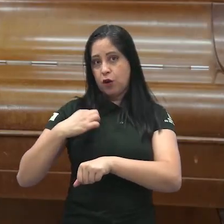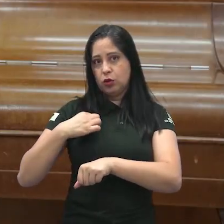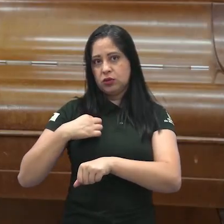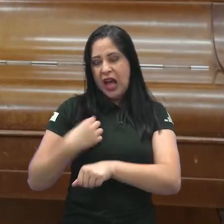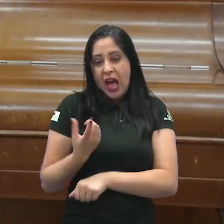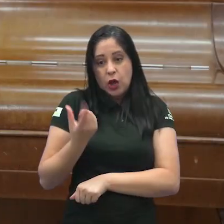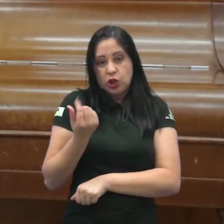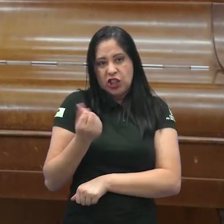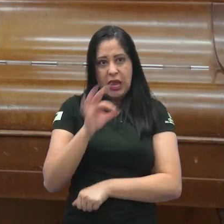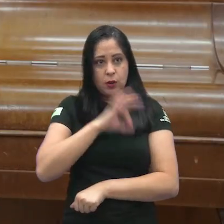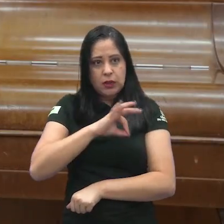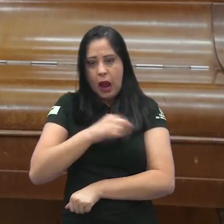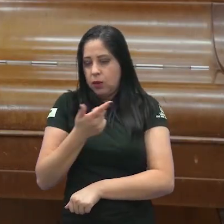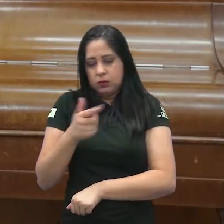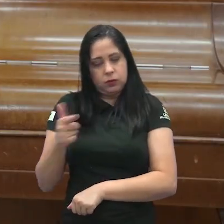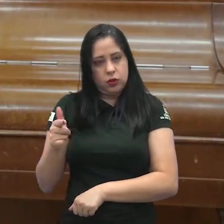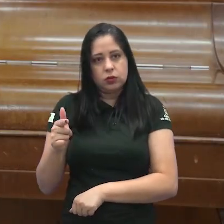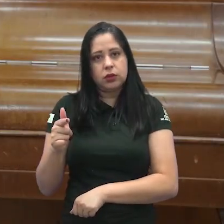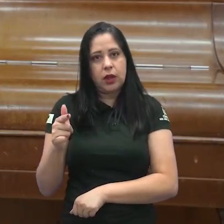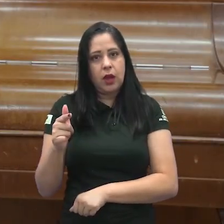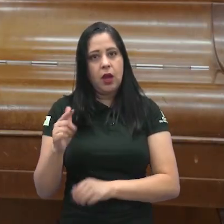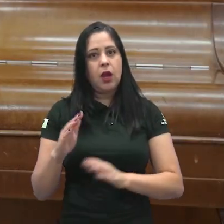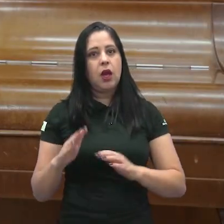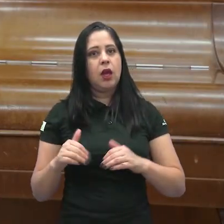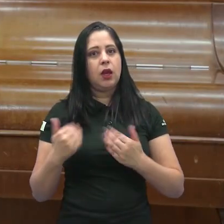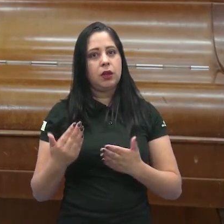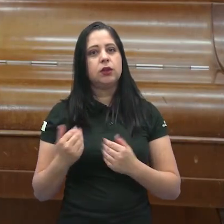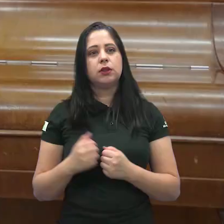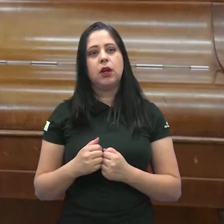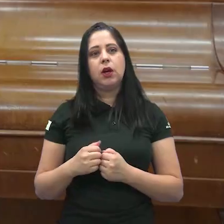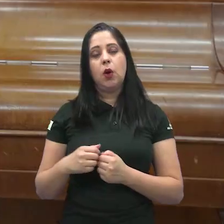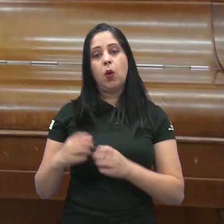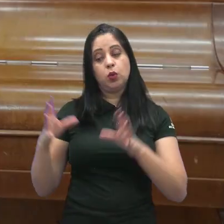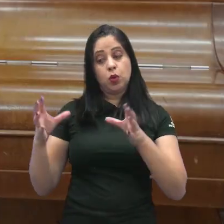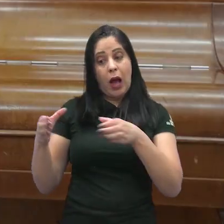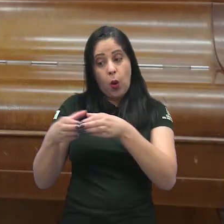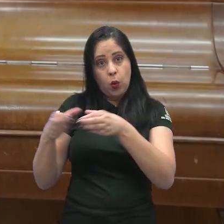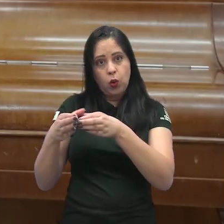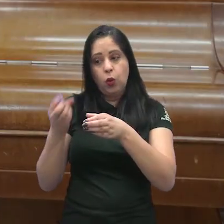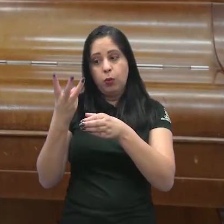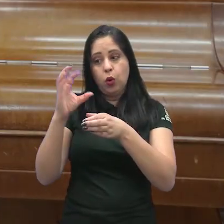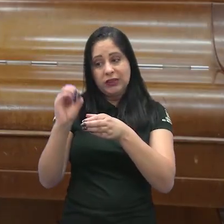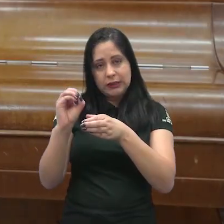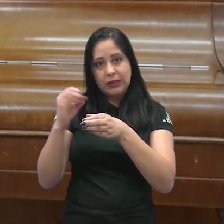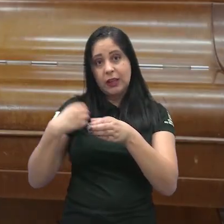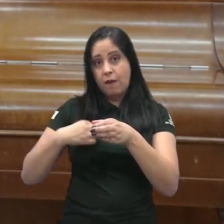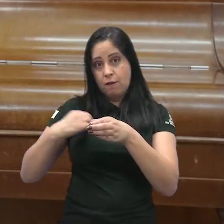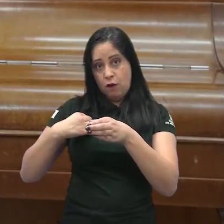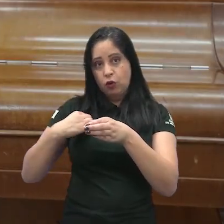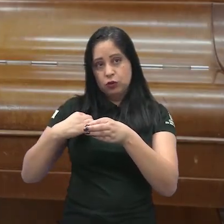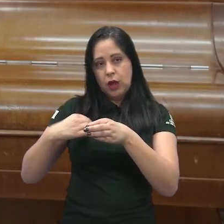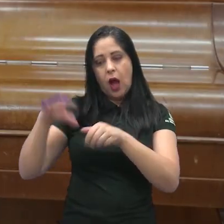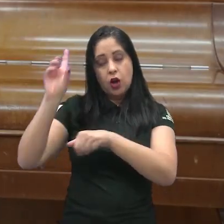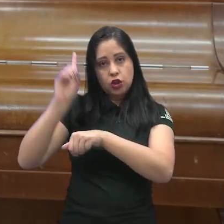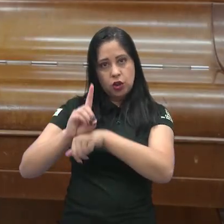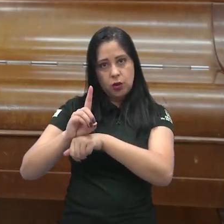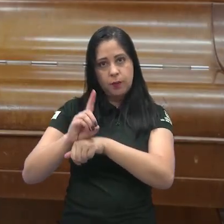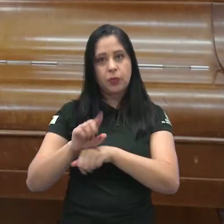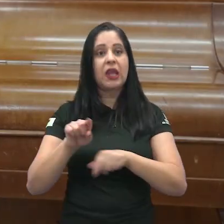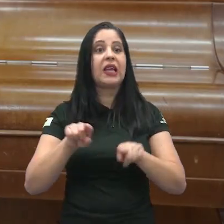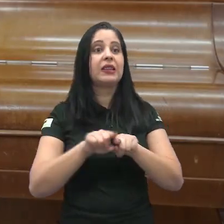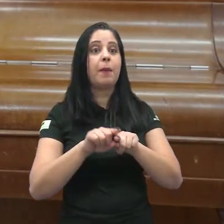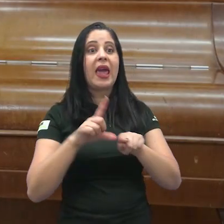nenhum da instituição. Então nós somos em cerca de uns 30 voluntários na diretoria, né? Nós temos o